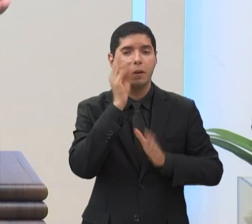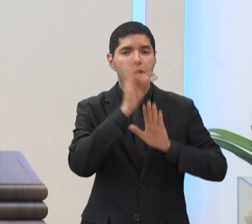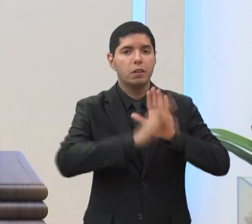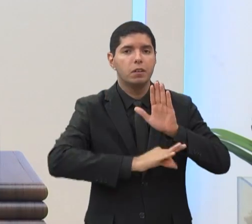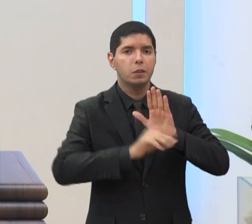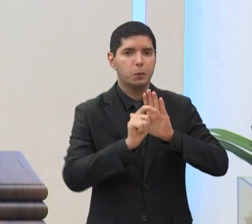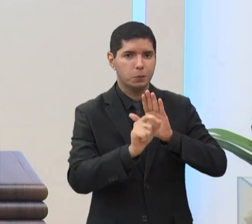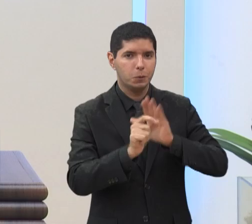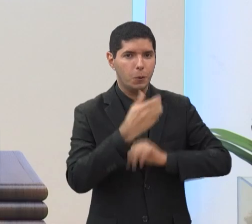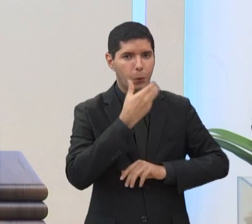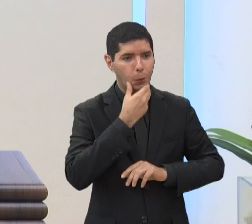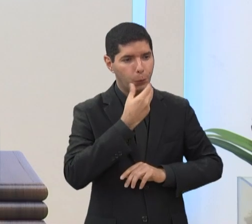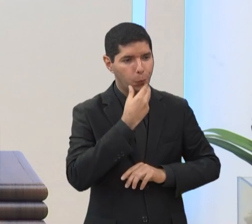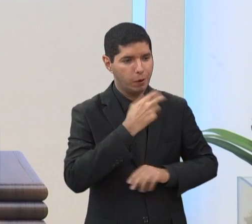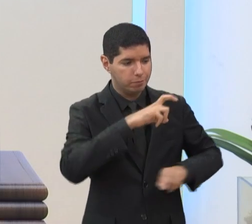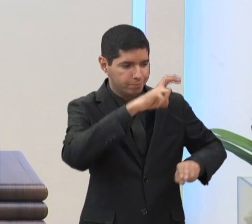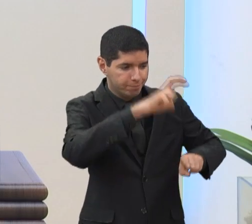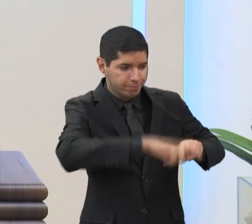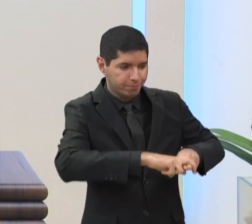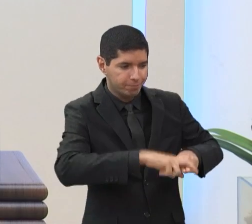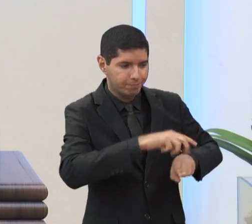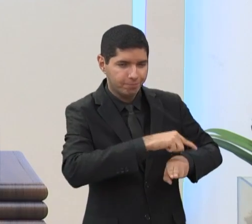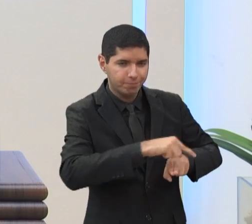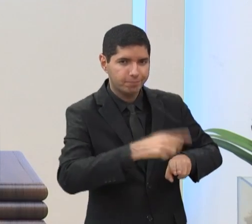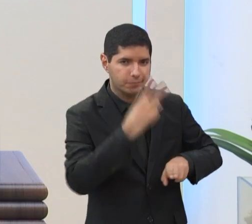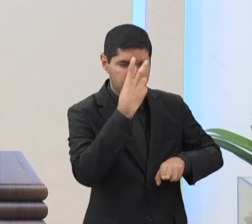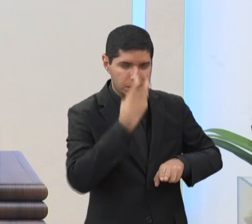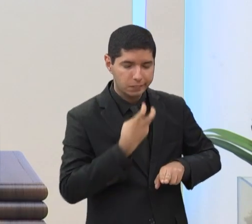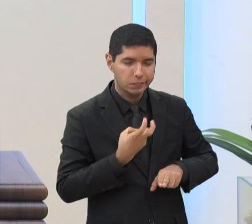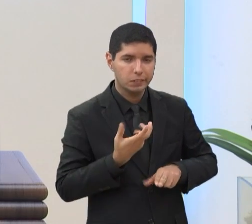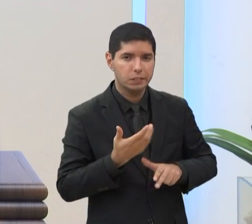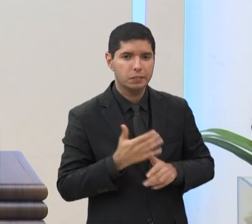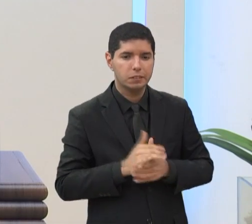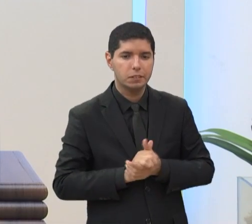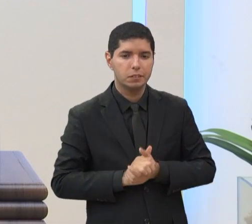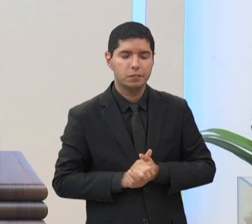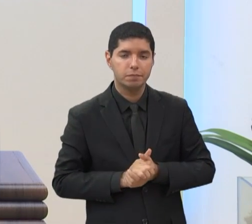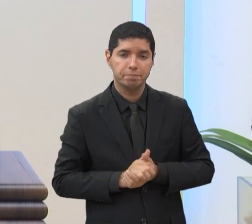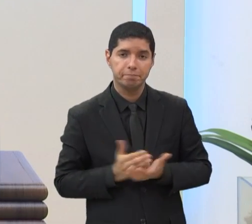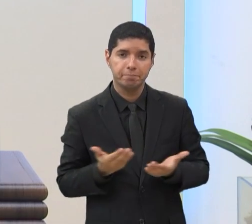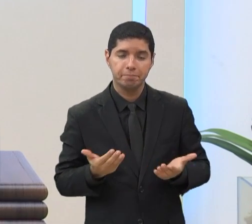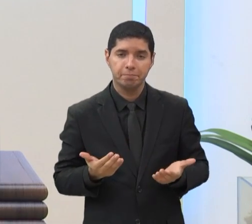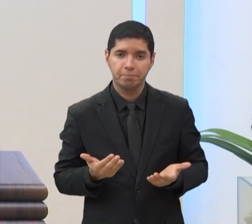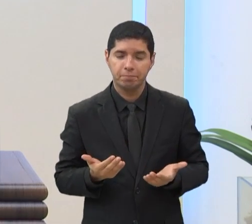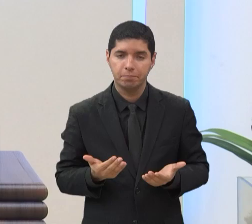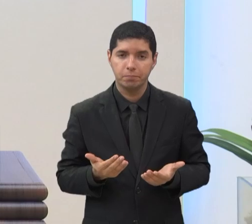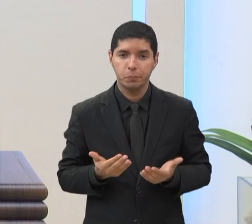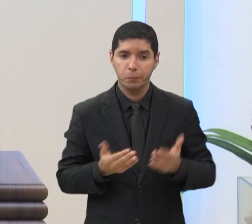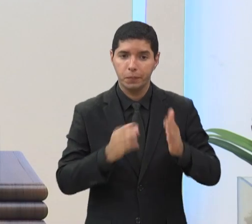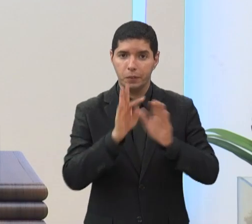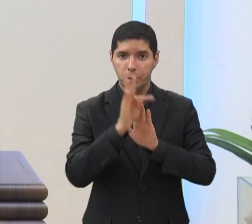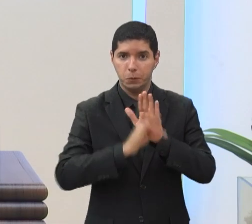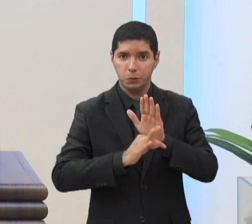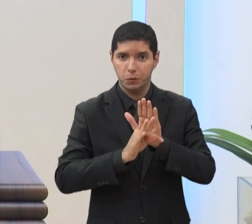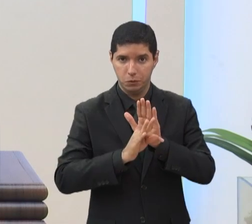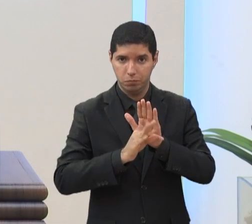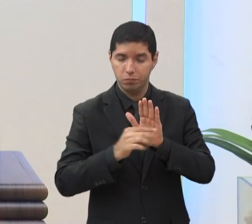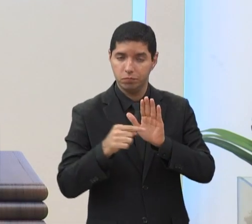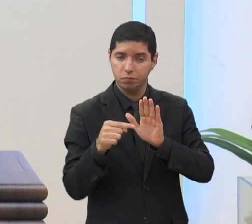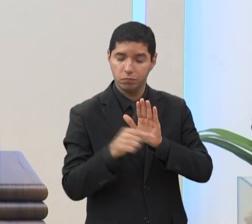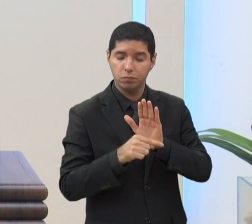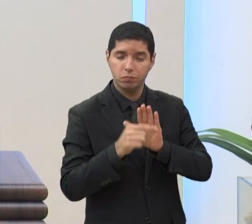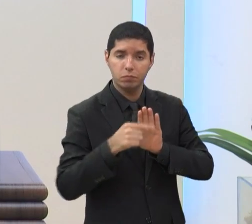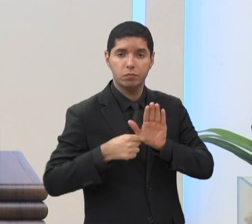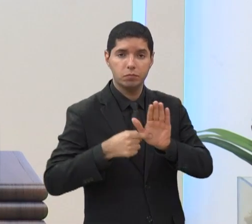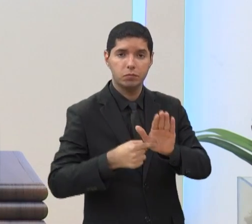estava necessitado e o porquê é por ser um cego. A Bíblia diz que era cego de